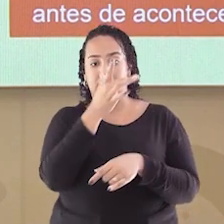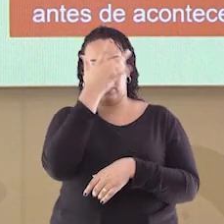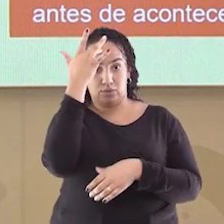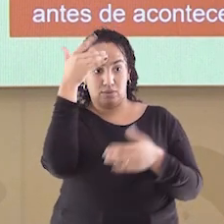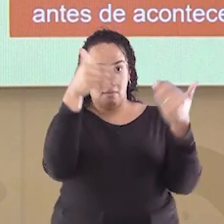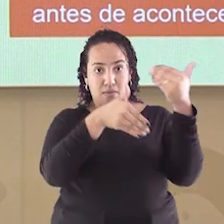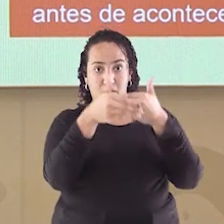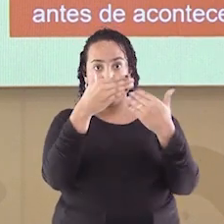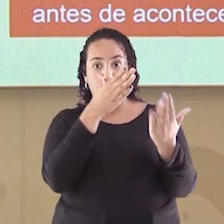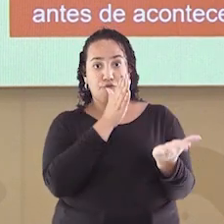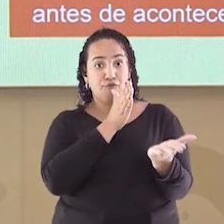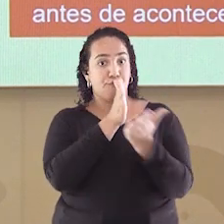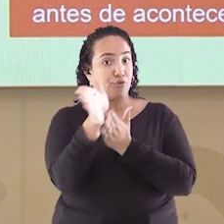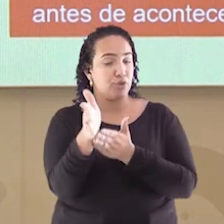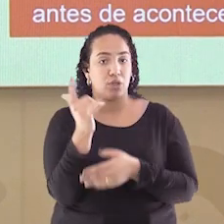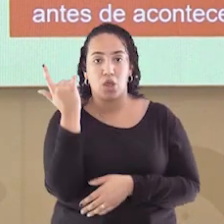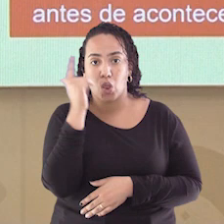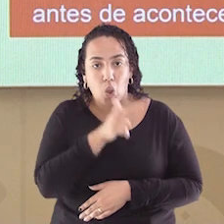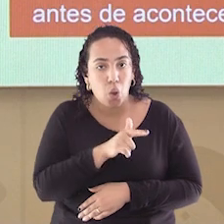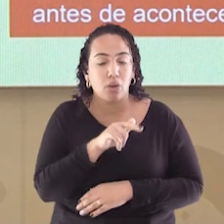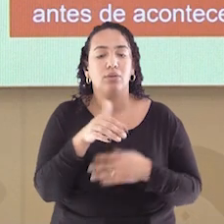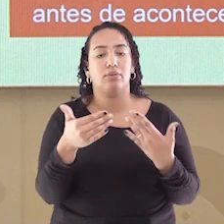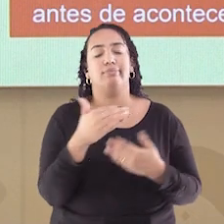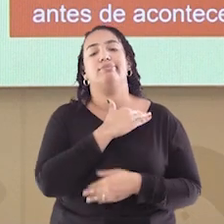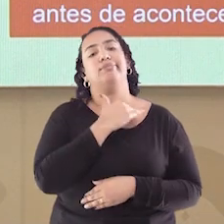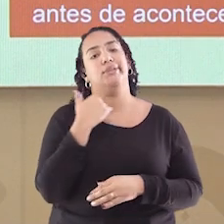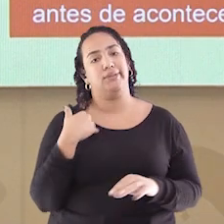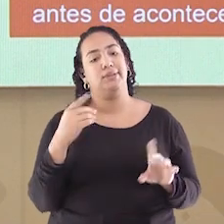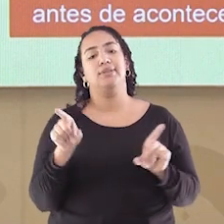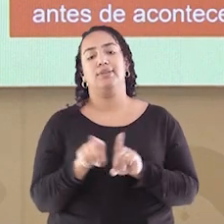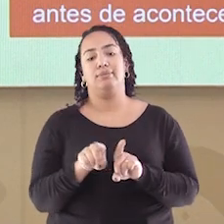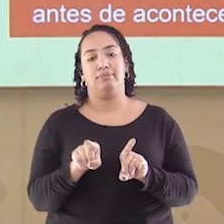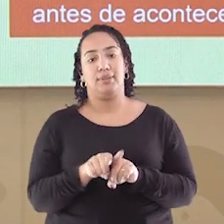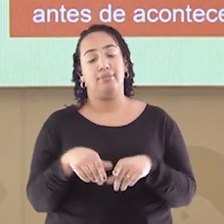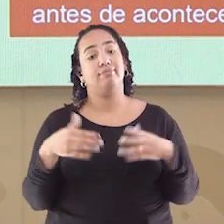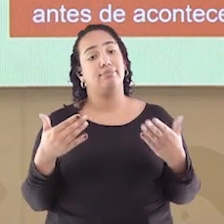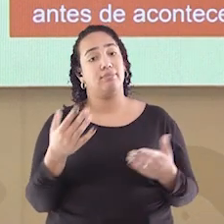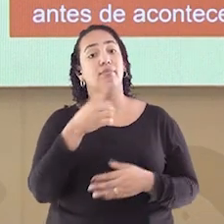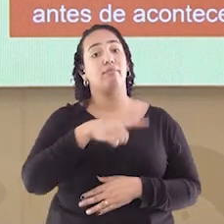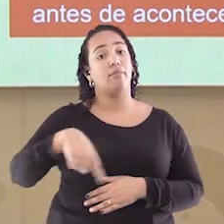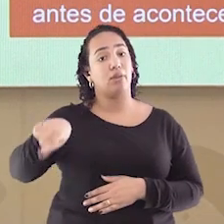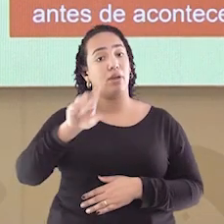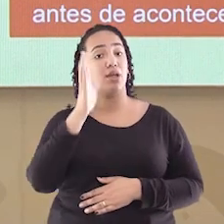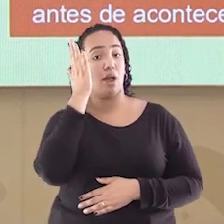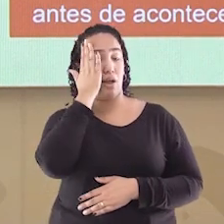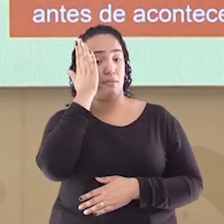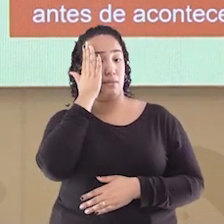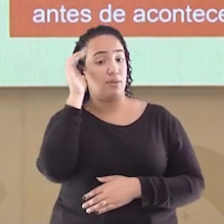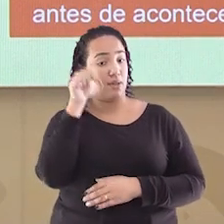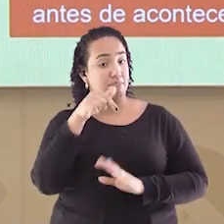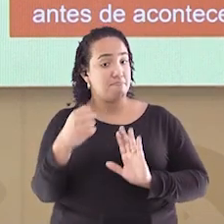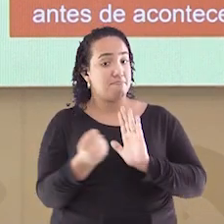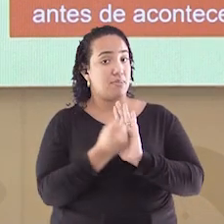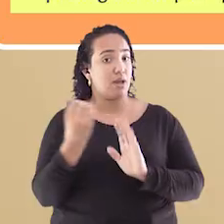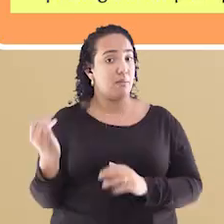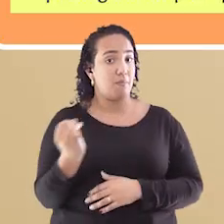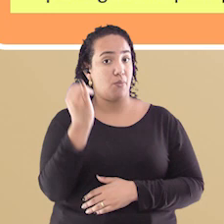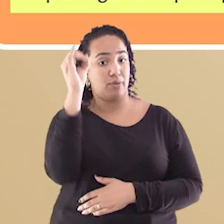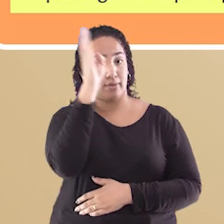não conseguiram fugir tiveram o mesmo destino. Mas não podemos negar a sua importância para a história do